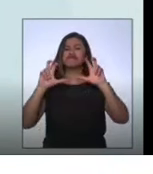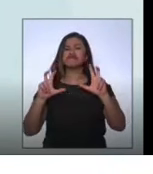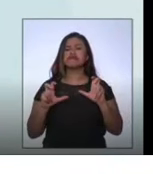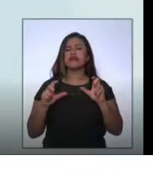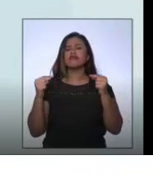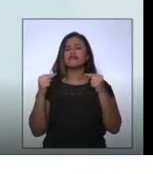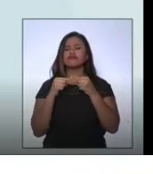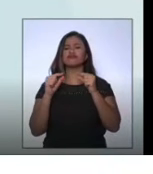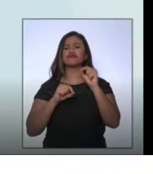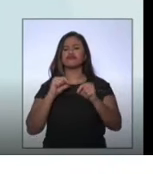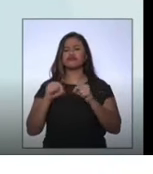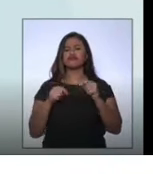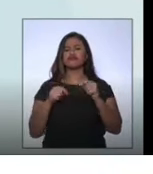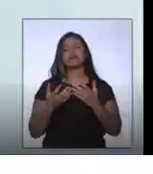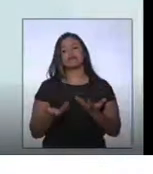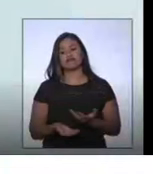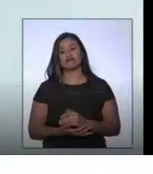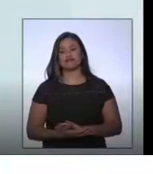desenho?